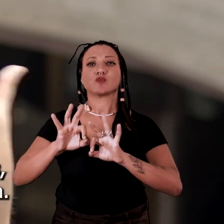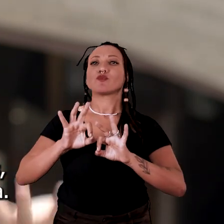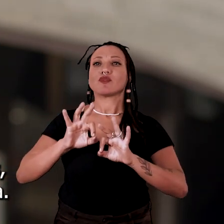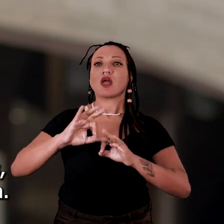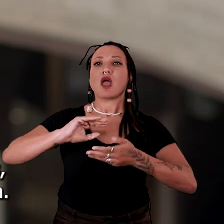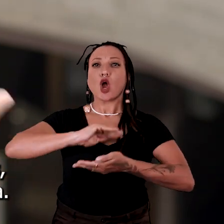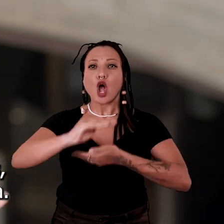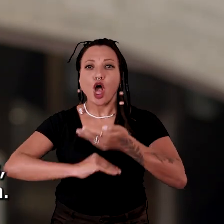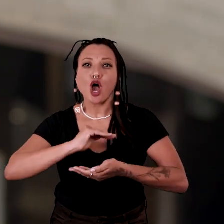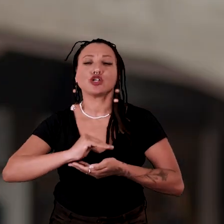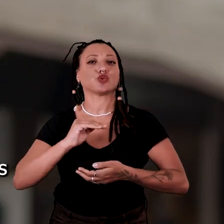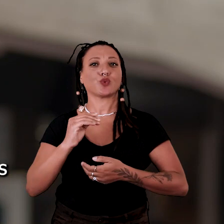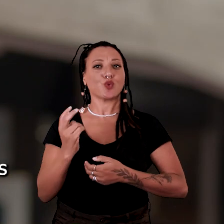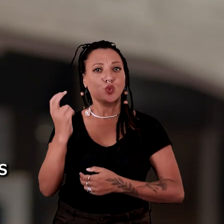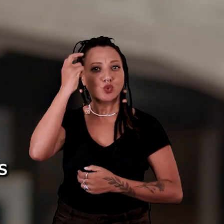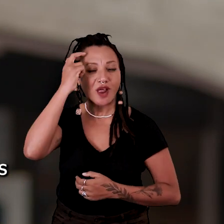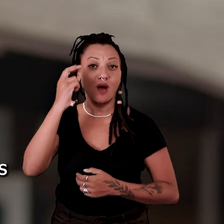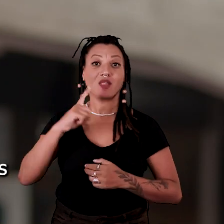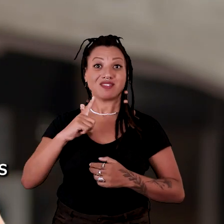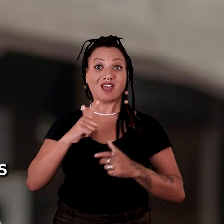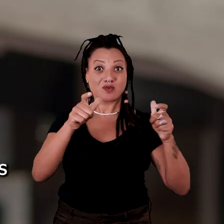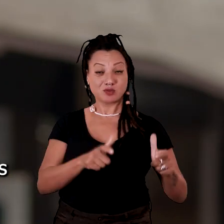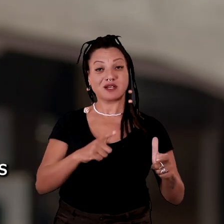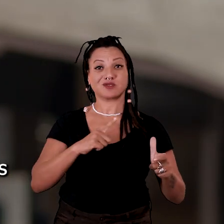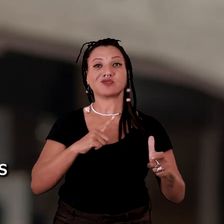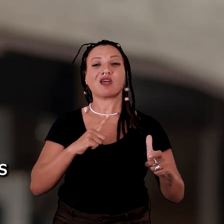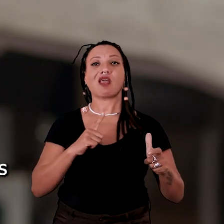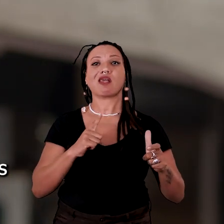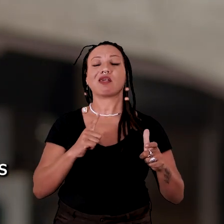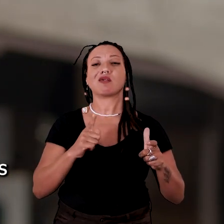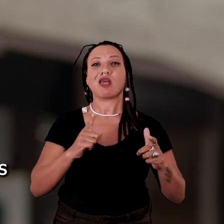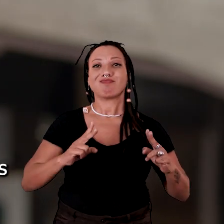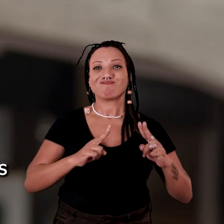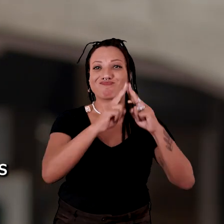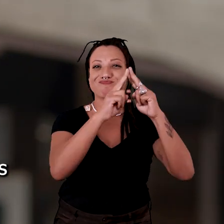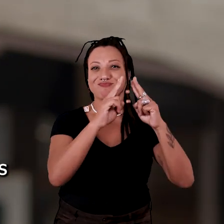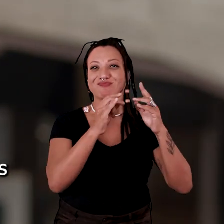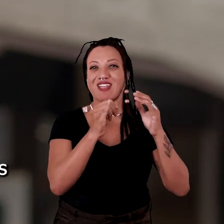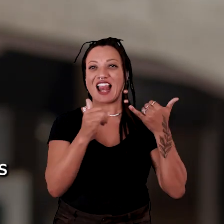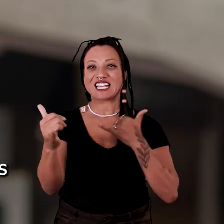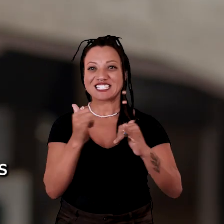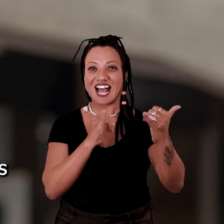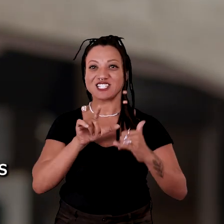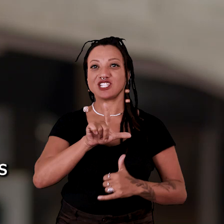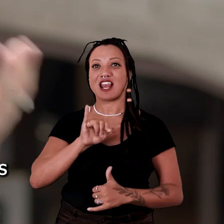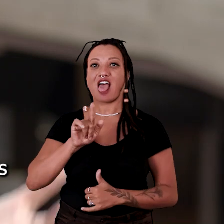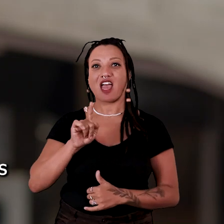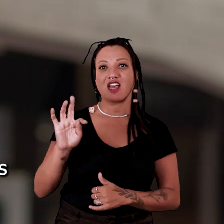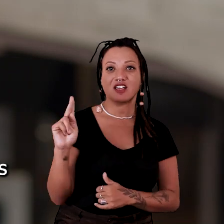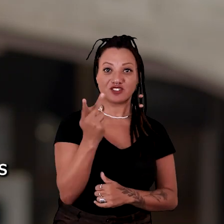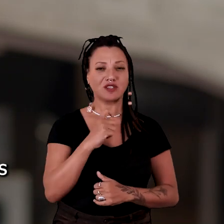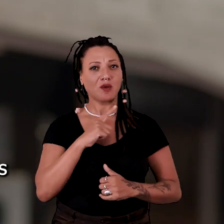esse habitat na encosta, né? Eu fiquei muito surpresa no primeiro momento, e depois muito grata porque eu